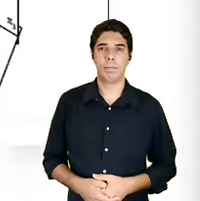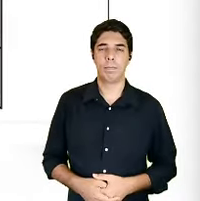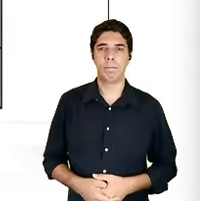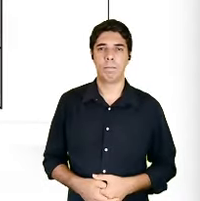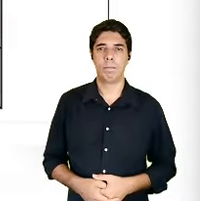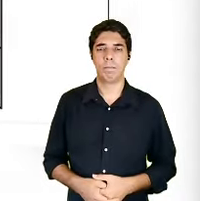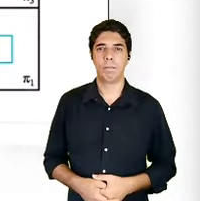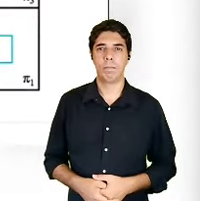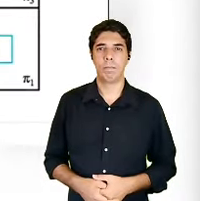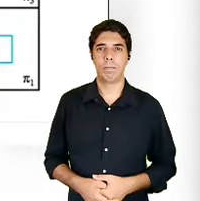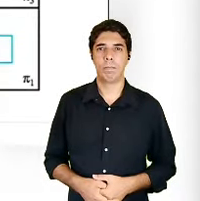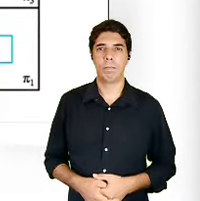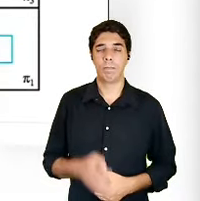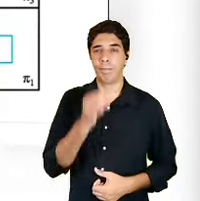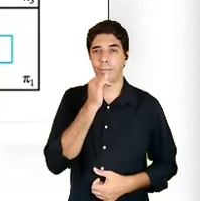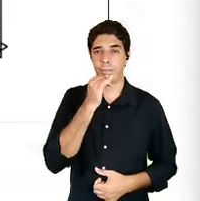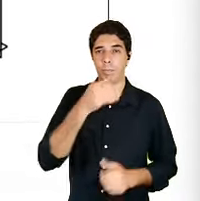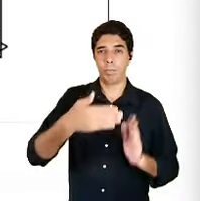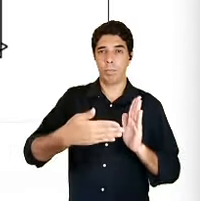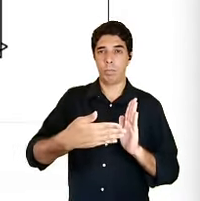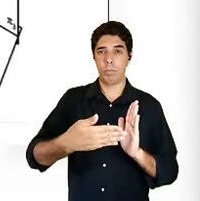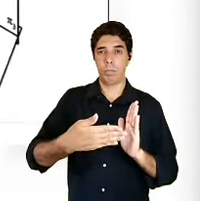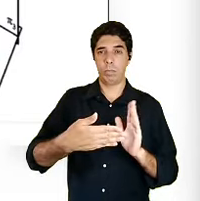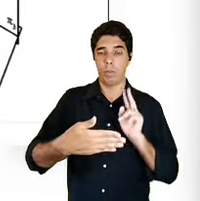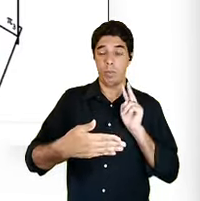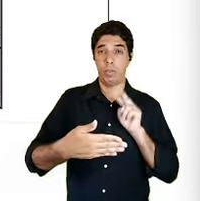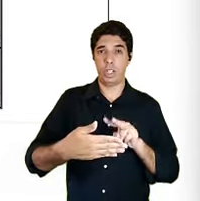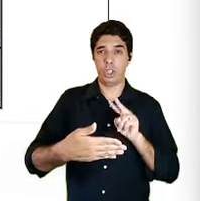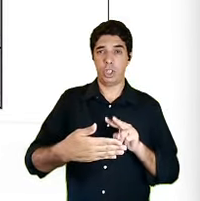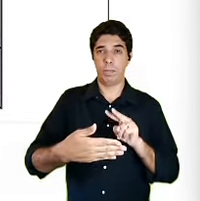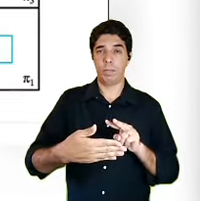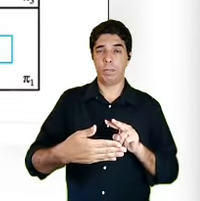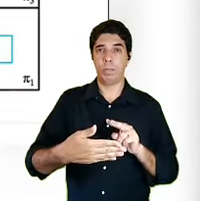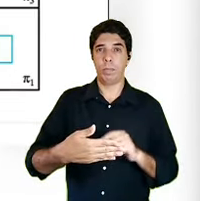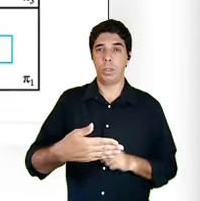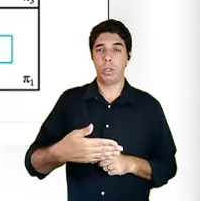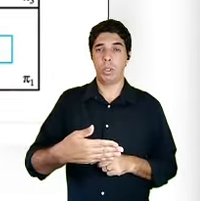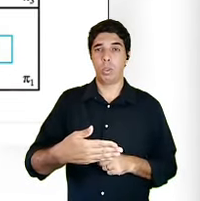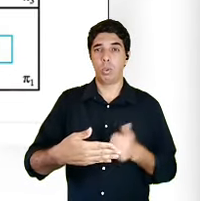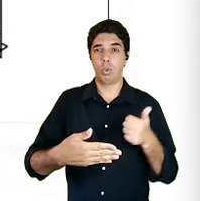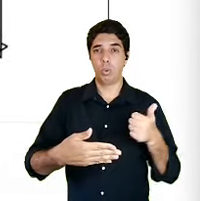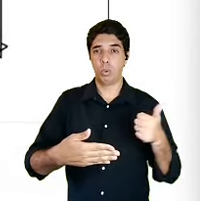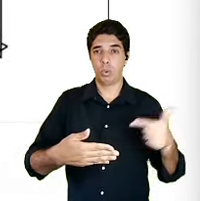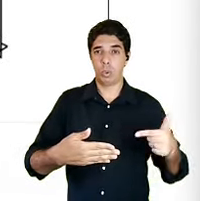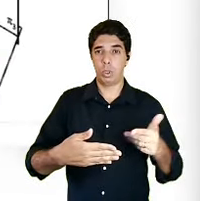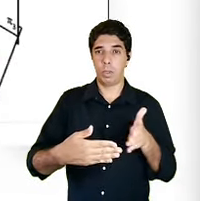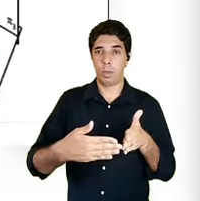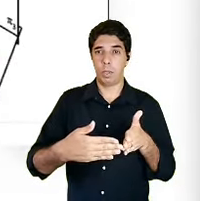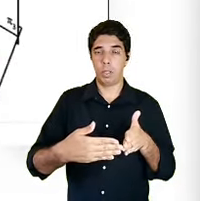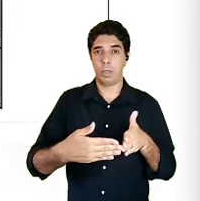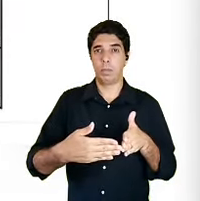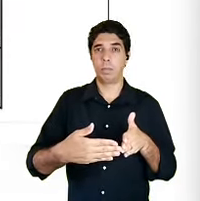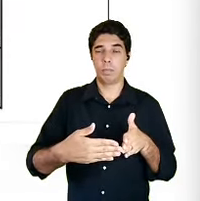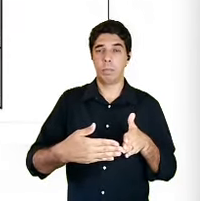nesse caso aqui, ó, considerando que essa é a nossa vista de frente do objeto, os outros dois planos eles